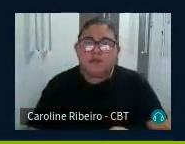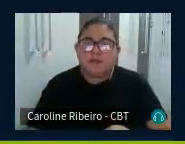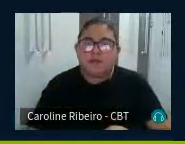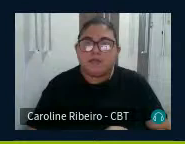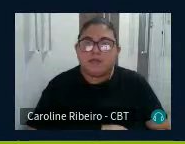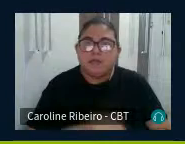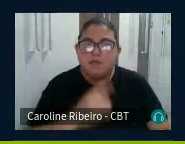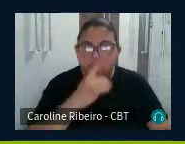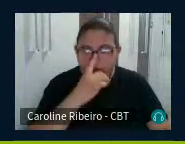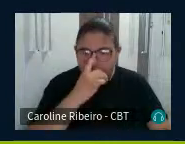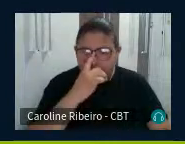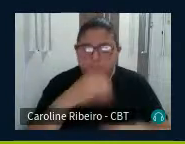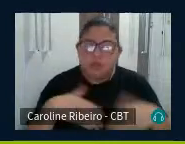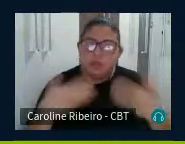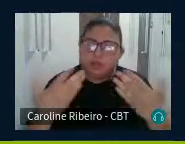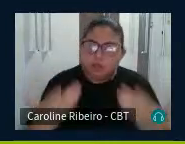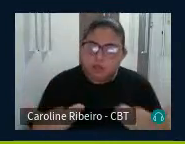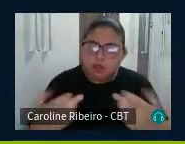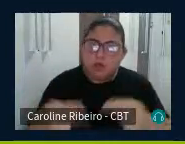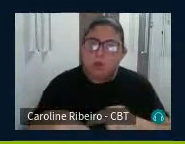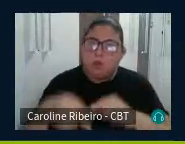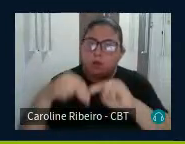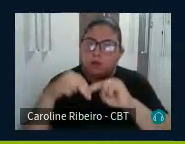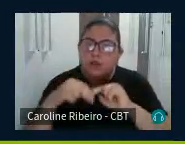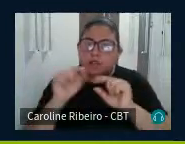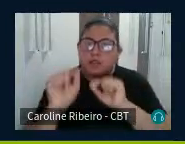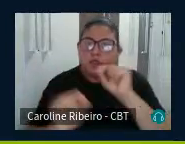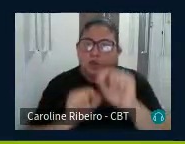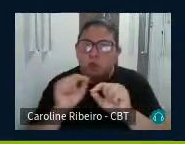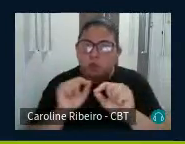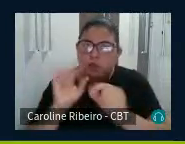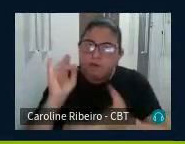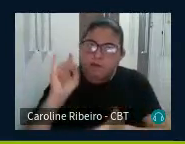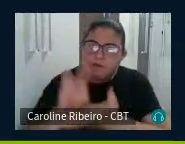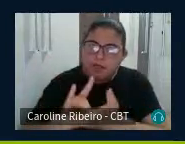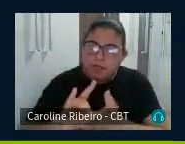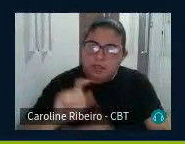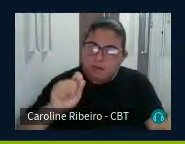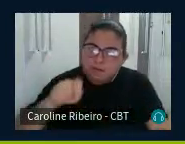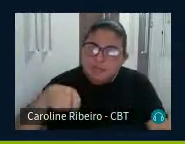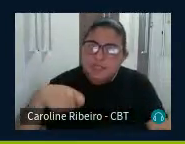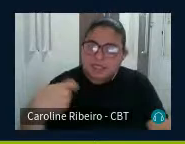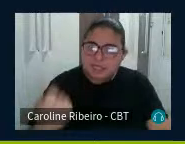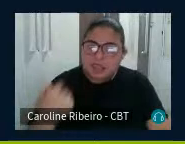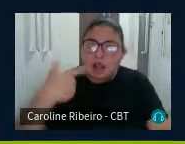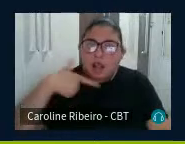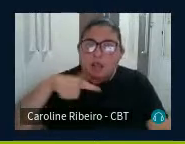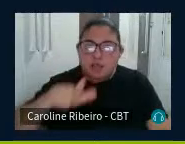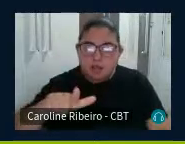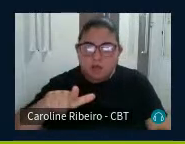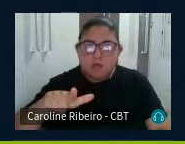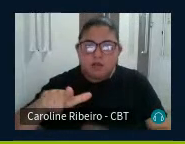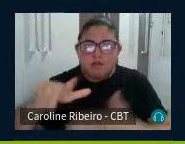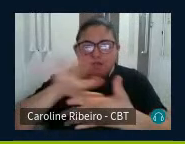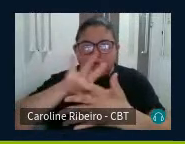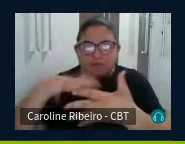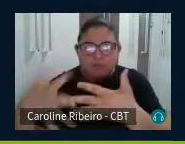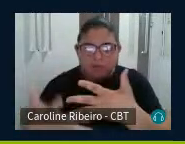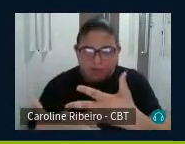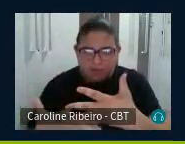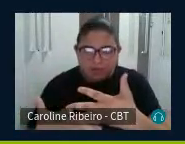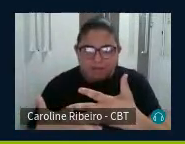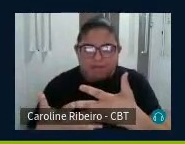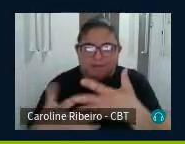E isso se deu por meio do reconhecimento da língua, que é a Libras, Língua